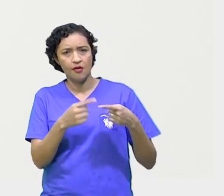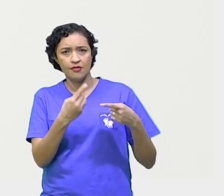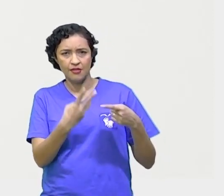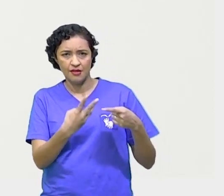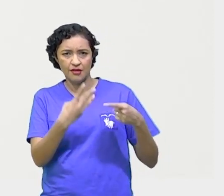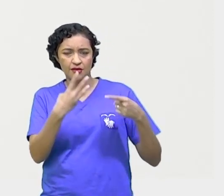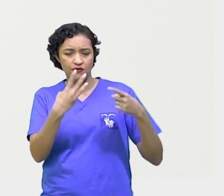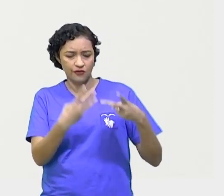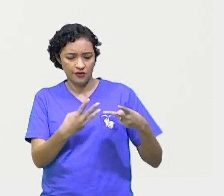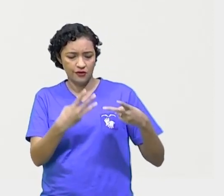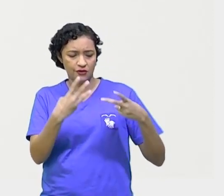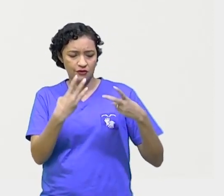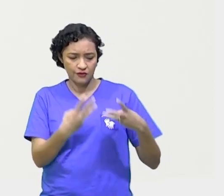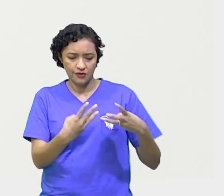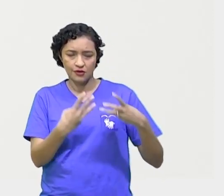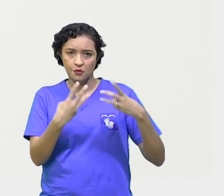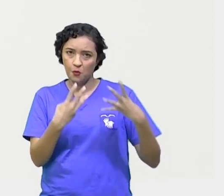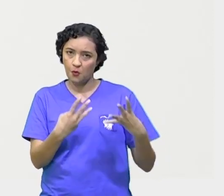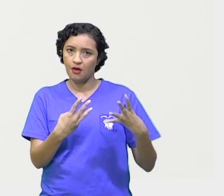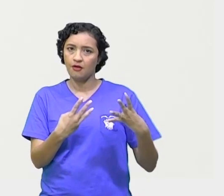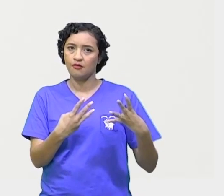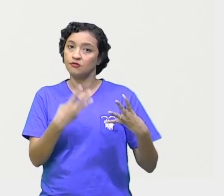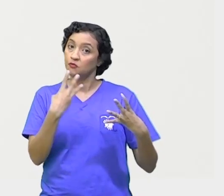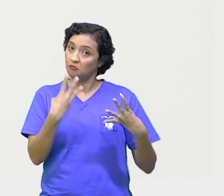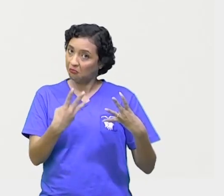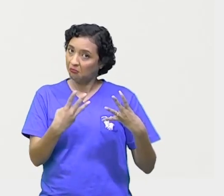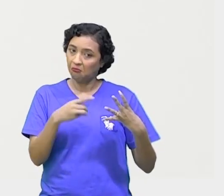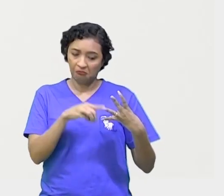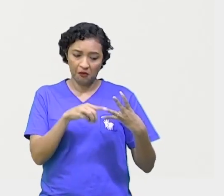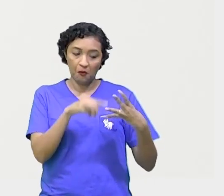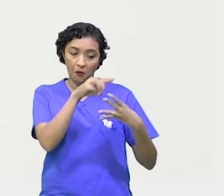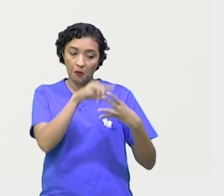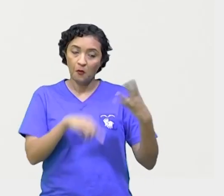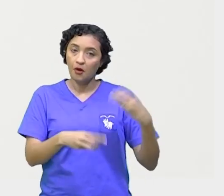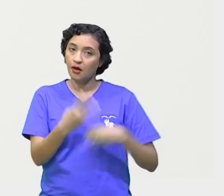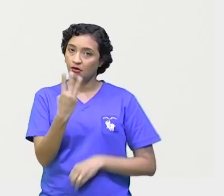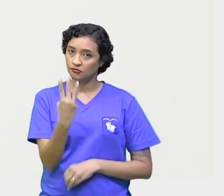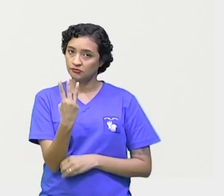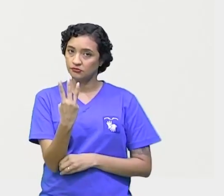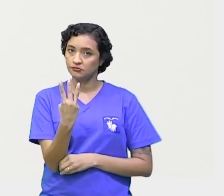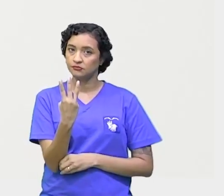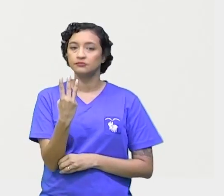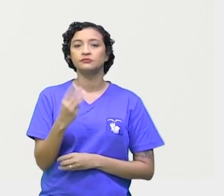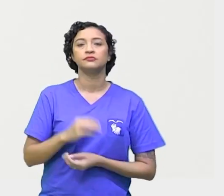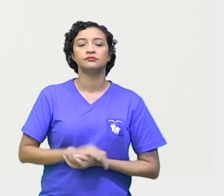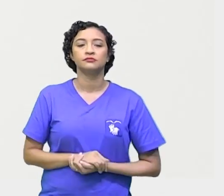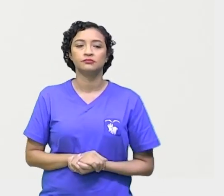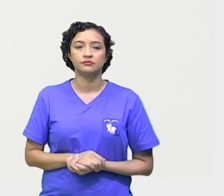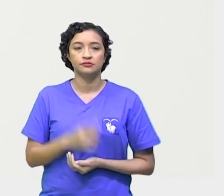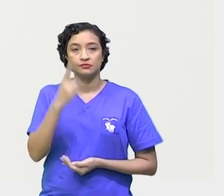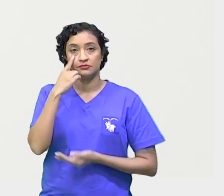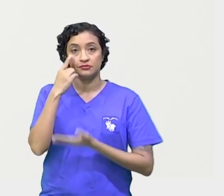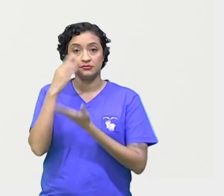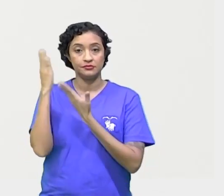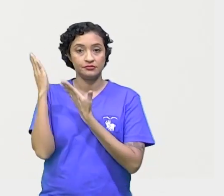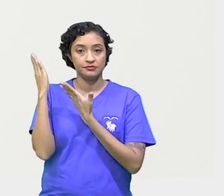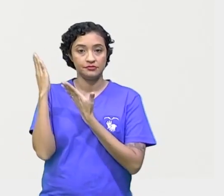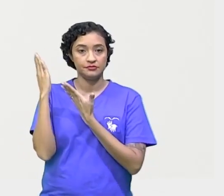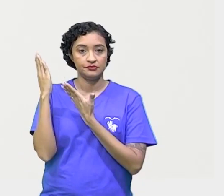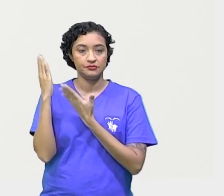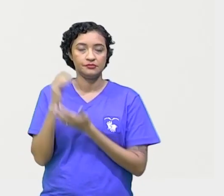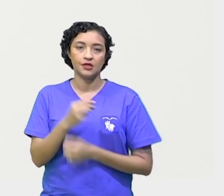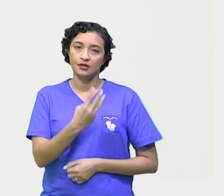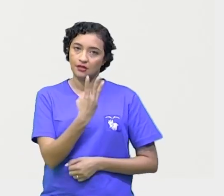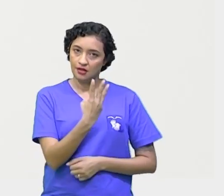três quatro quatro vezes Então primeiramente nós temos o que hein o 3 que aparece